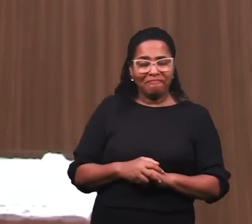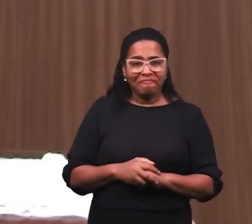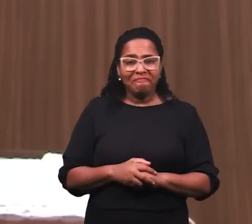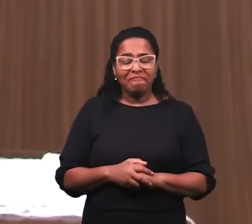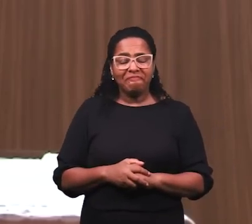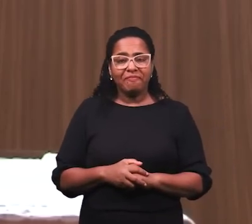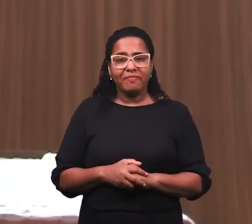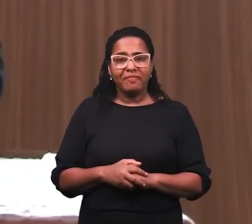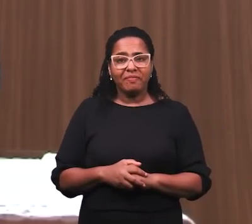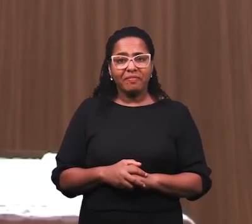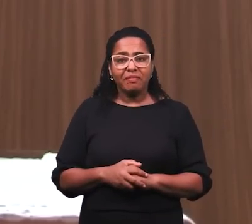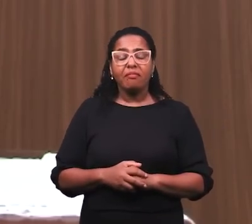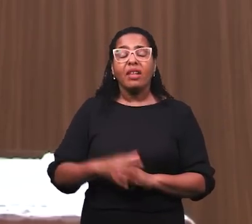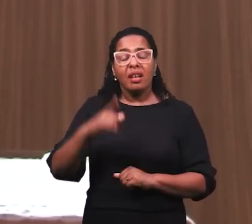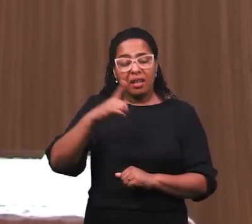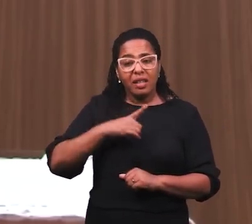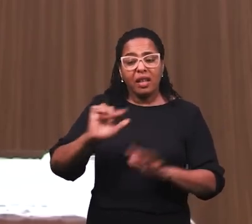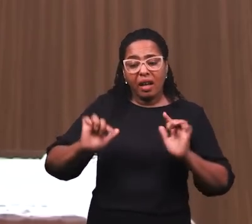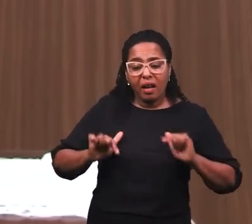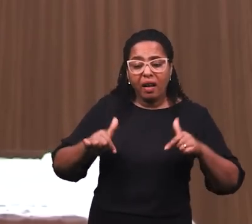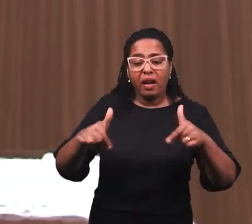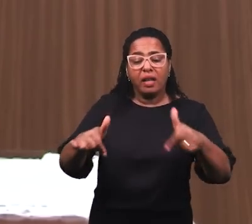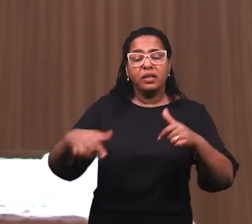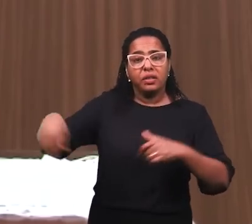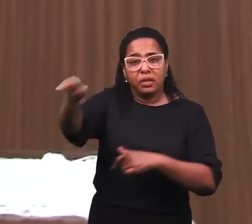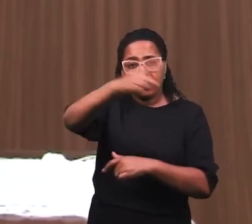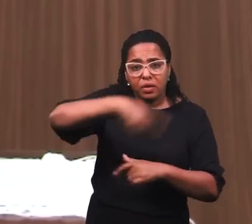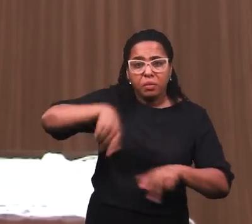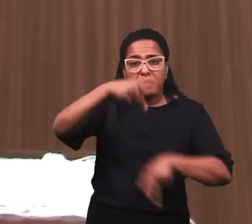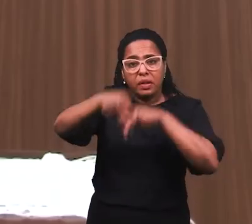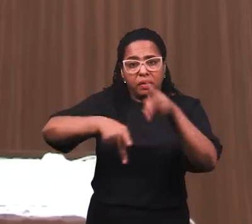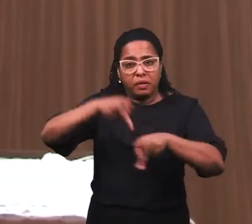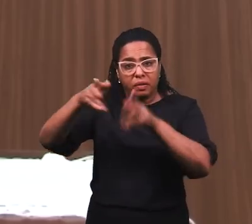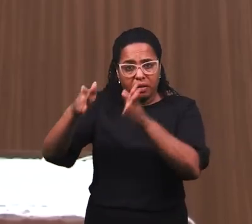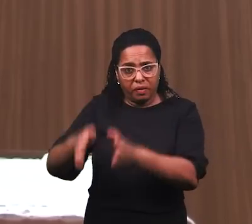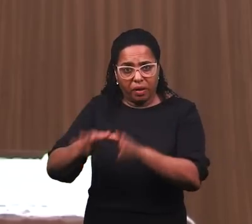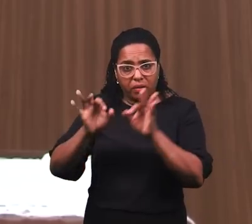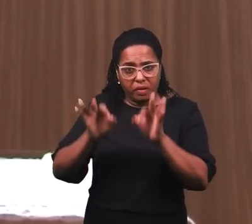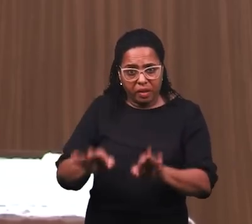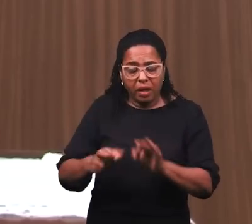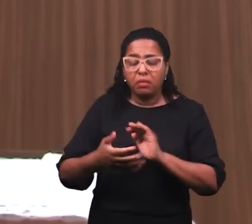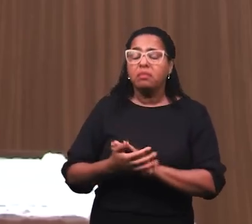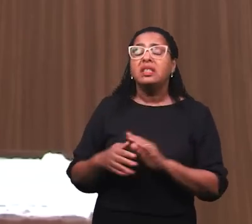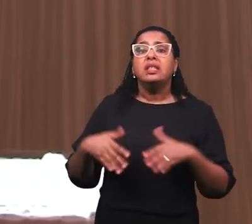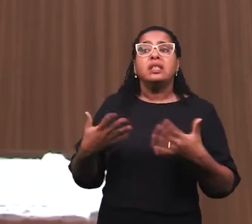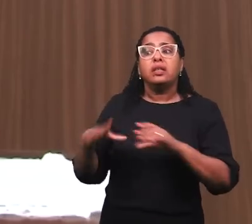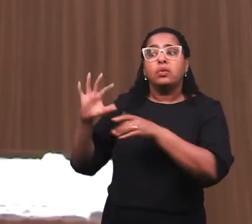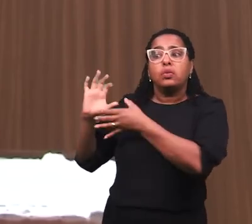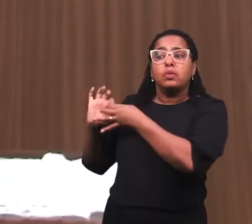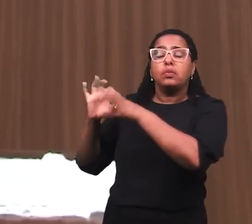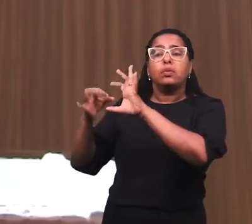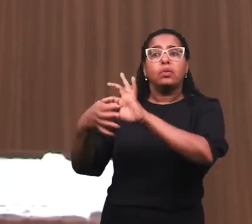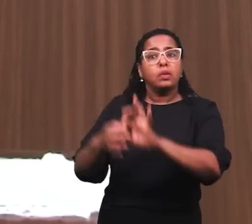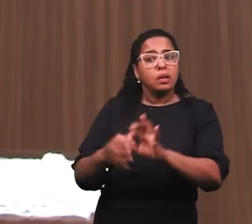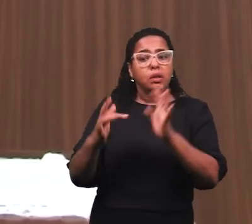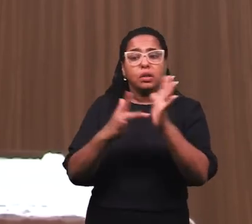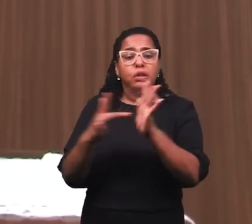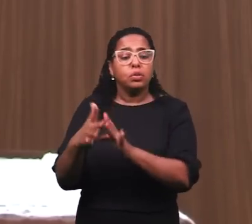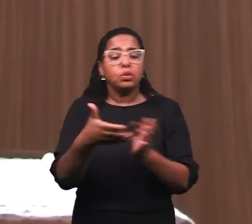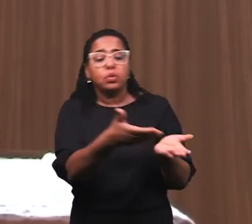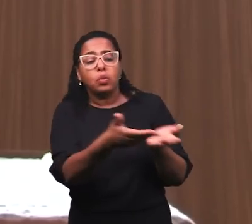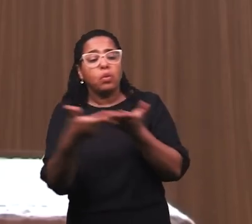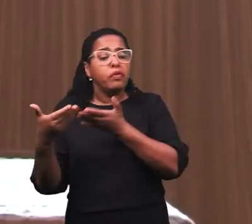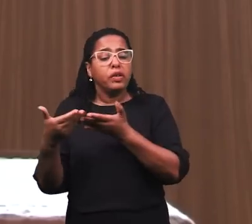Espírito Santo, que ele tem realizado no meio da sua igreja. Neste contexto, Jesus faz o convite: